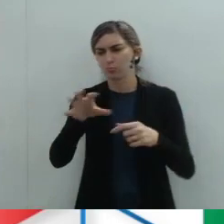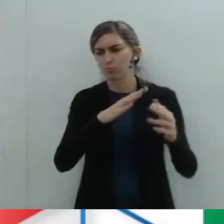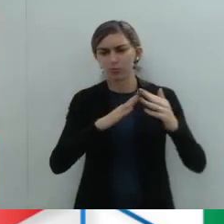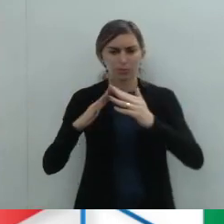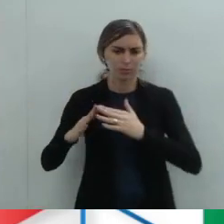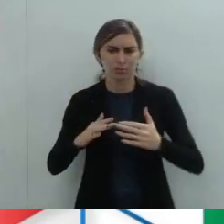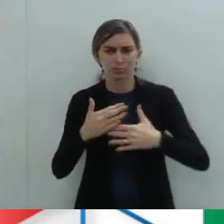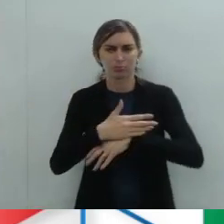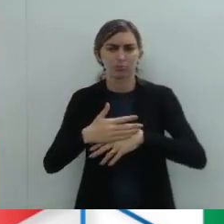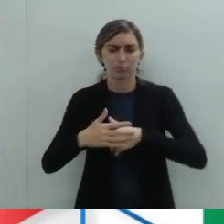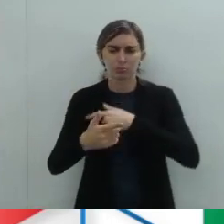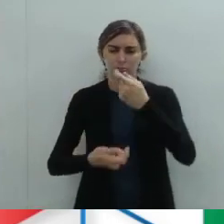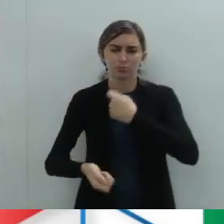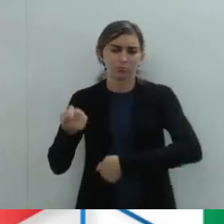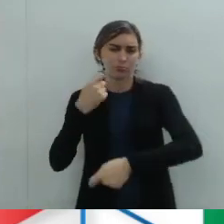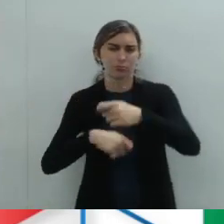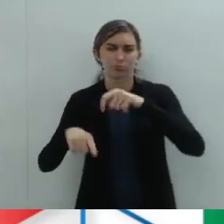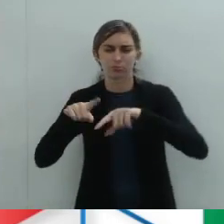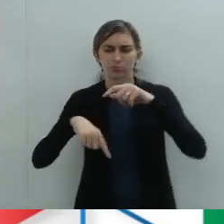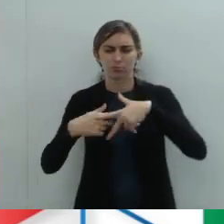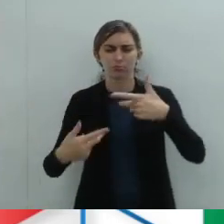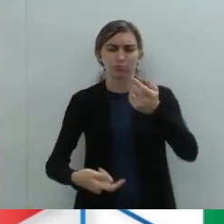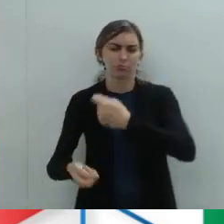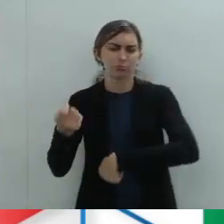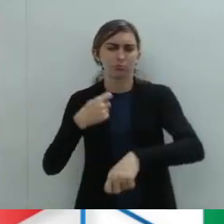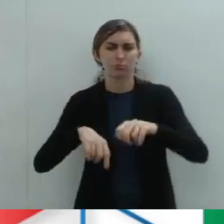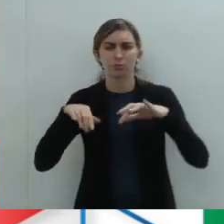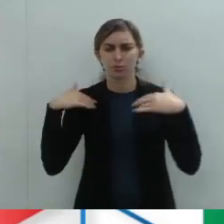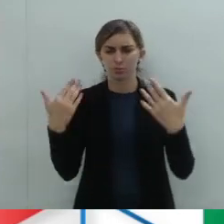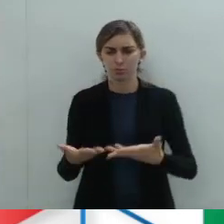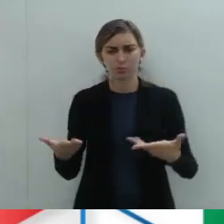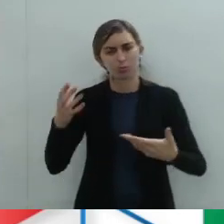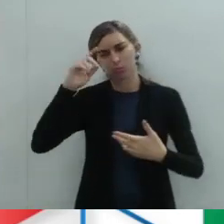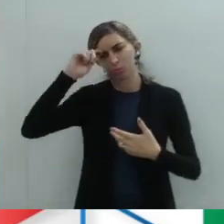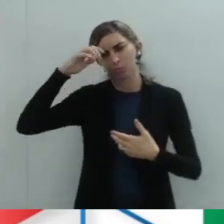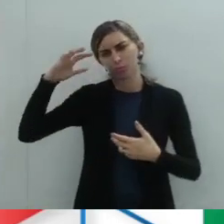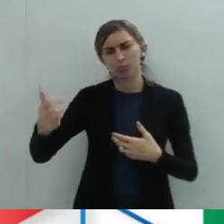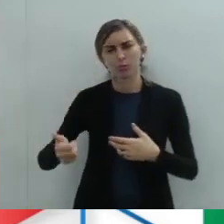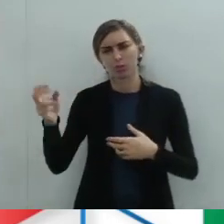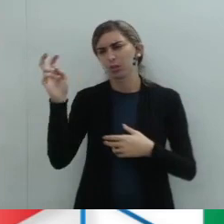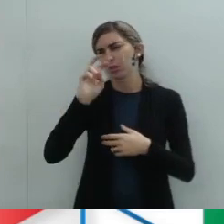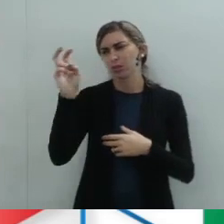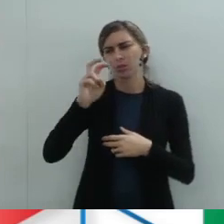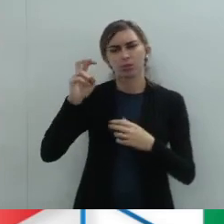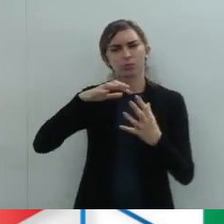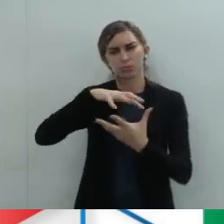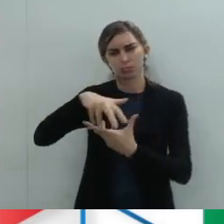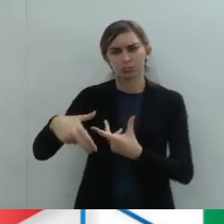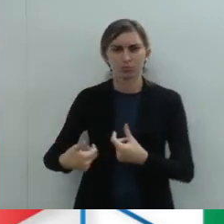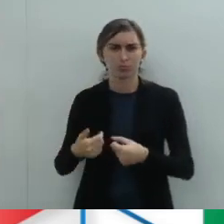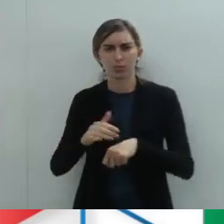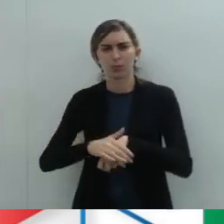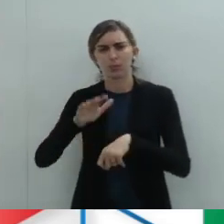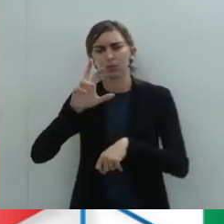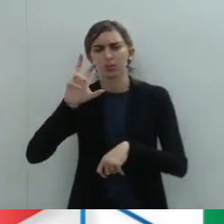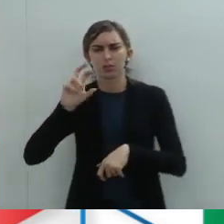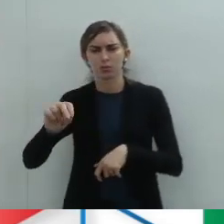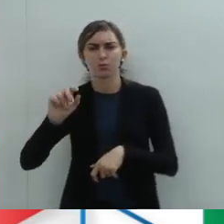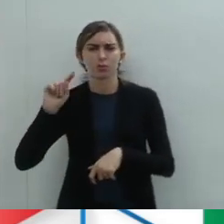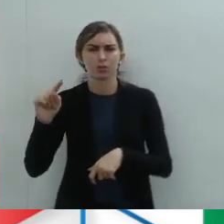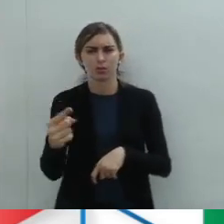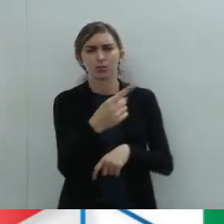habitações e atividades econômicas. Atualmente, o continente africano ocupa 1/5 da Terra, com mais de